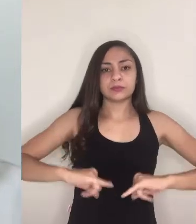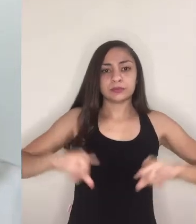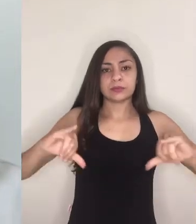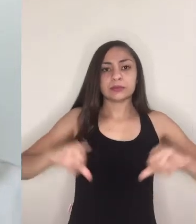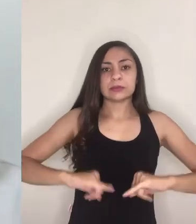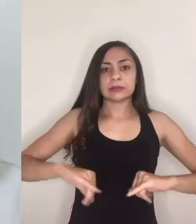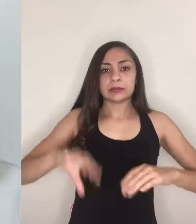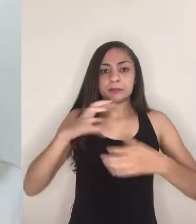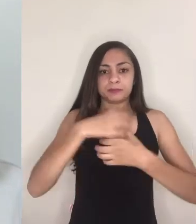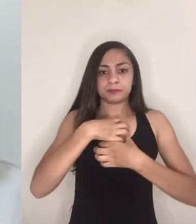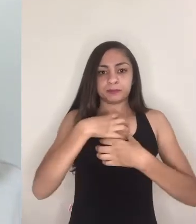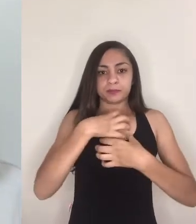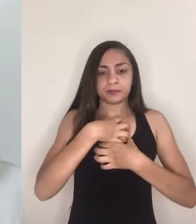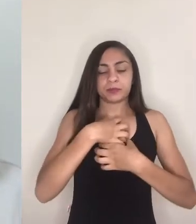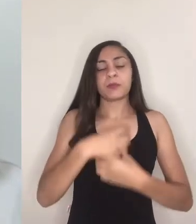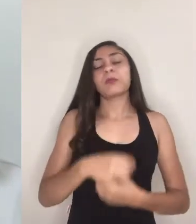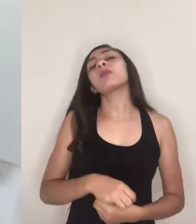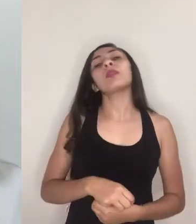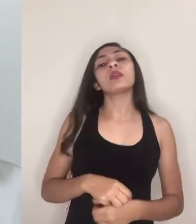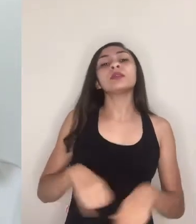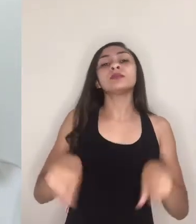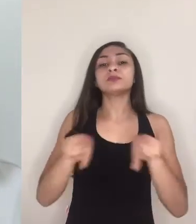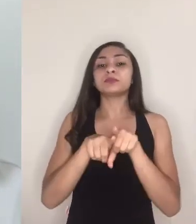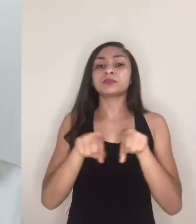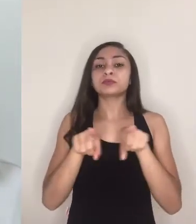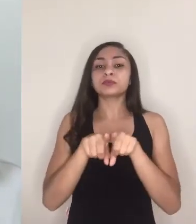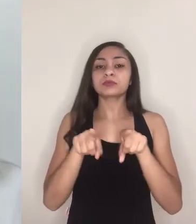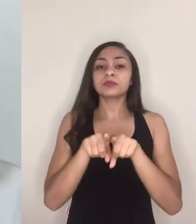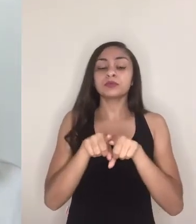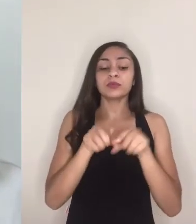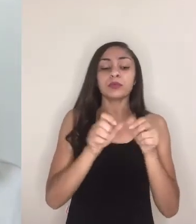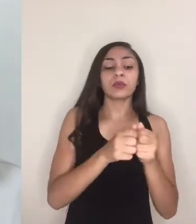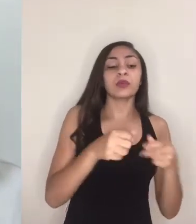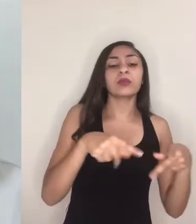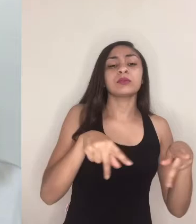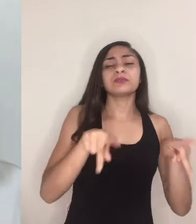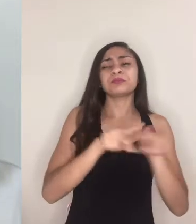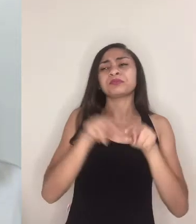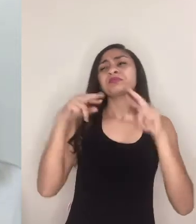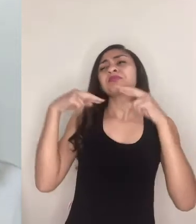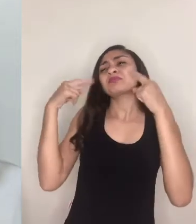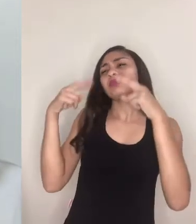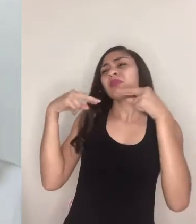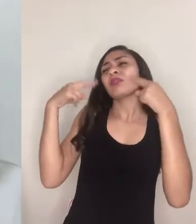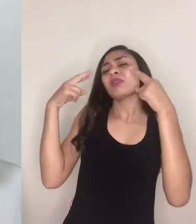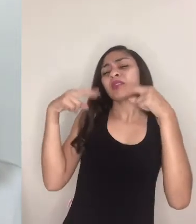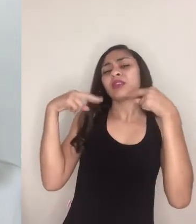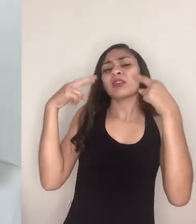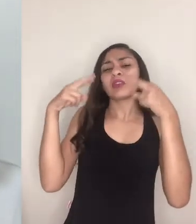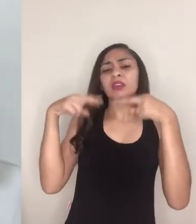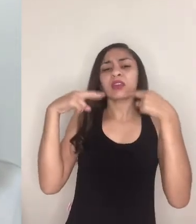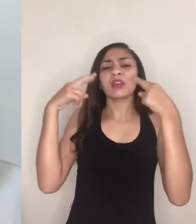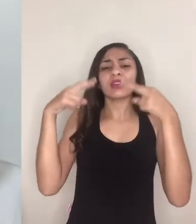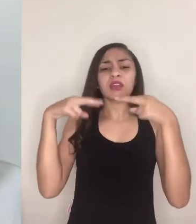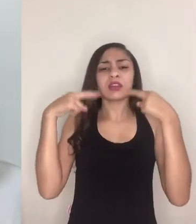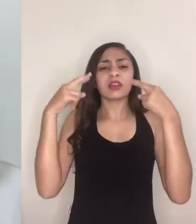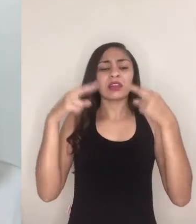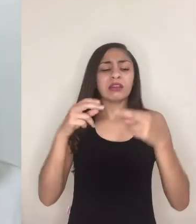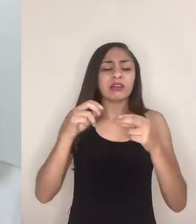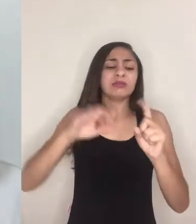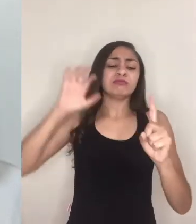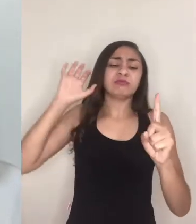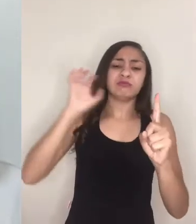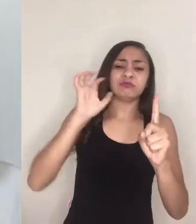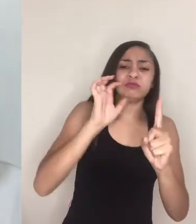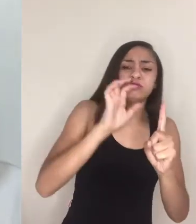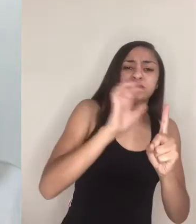submetidos. Ao mesmo tempo, eles se queixam de que estão sendo cruelmente